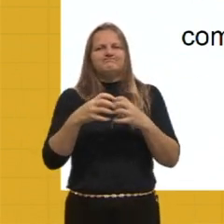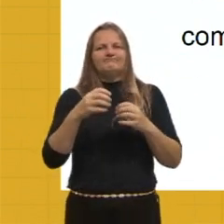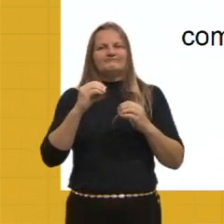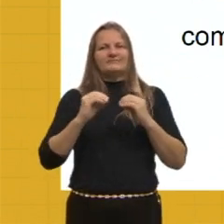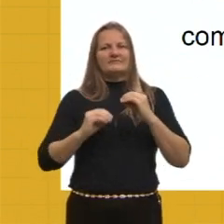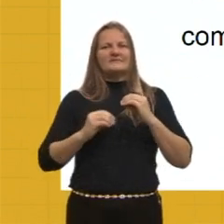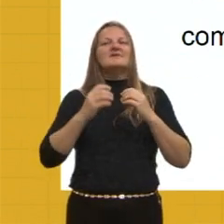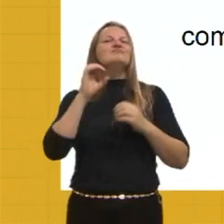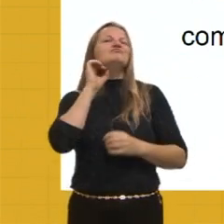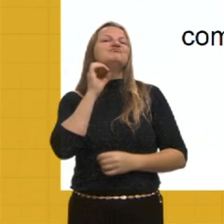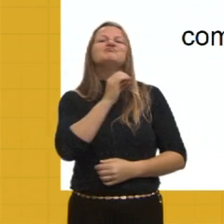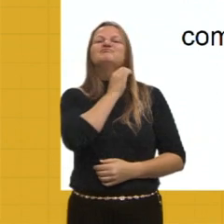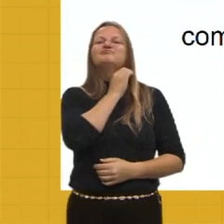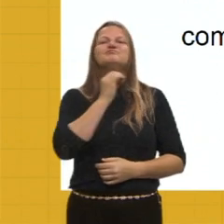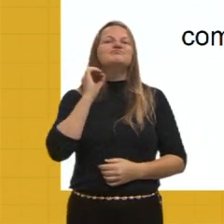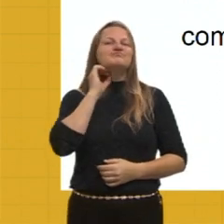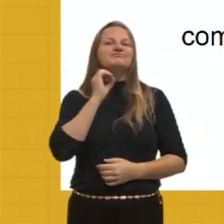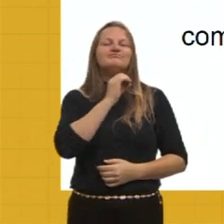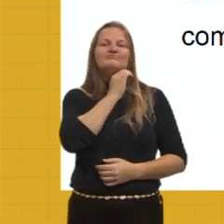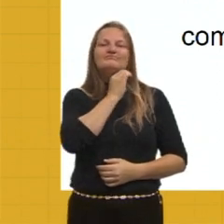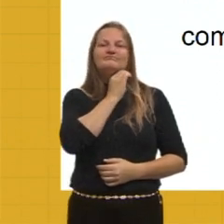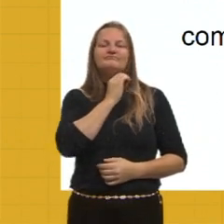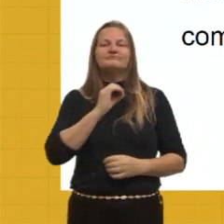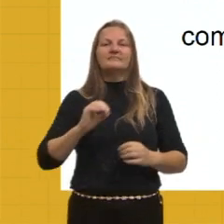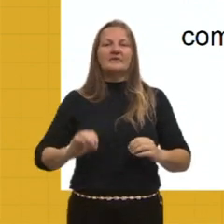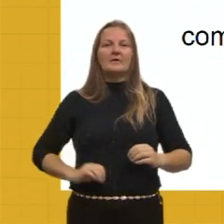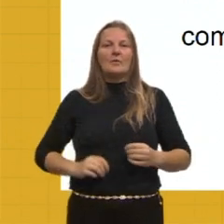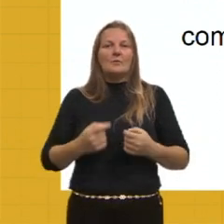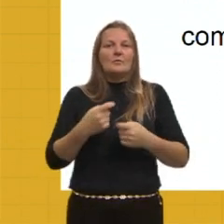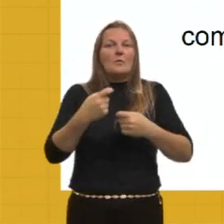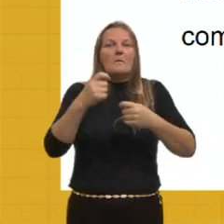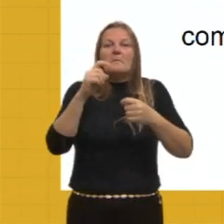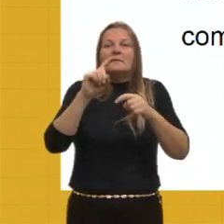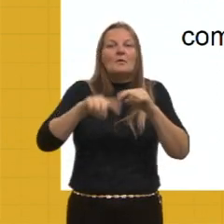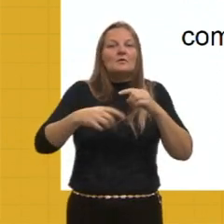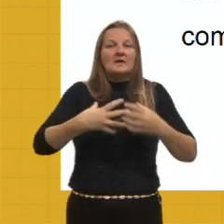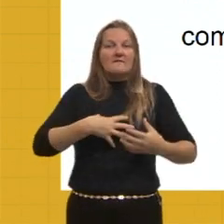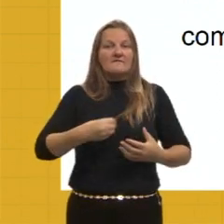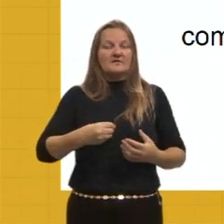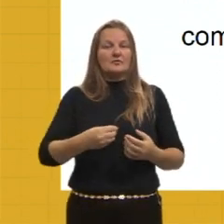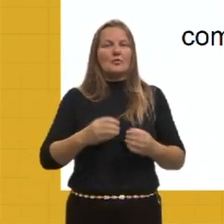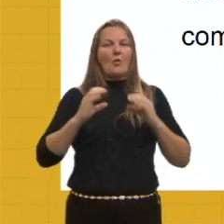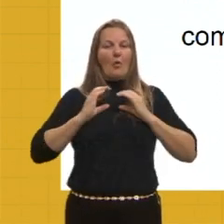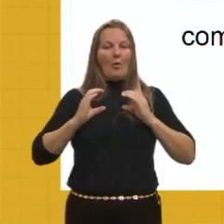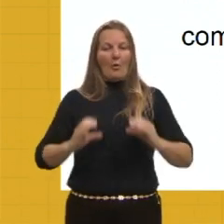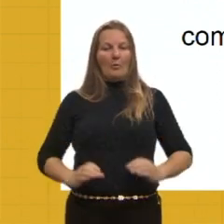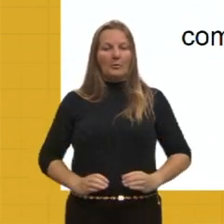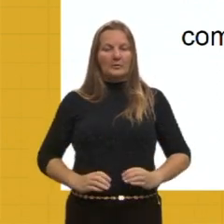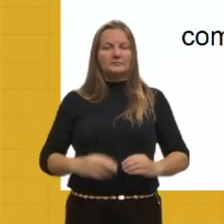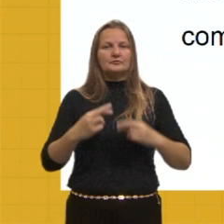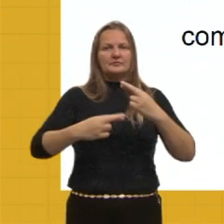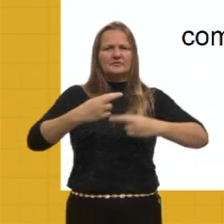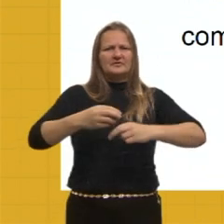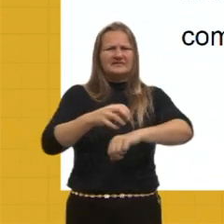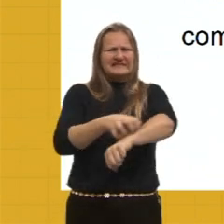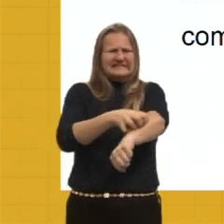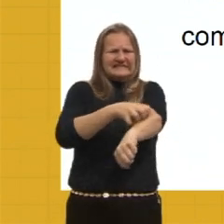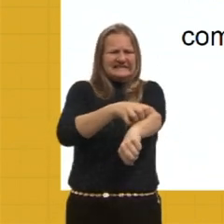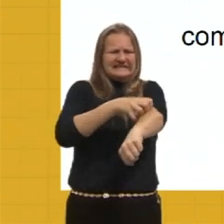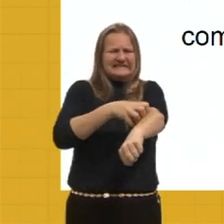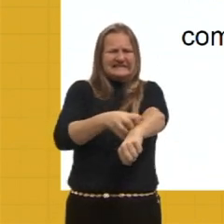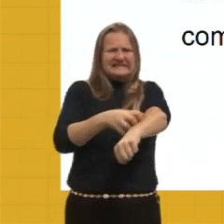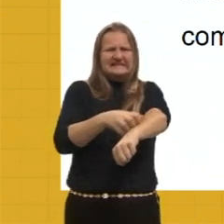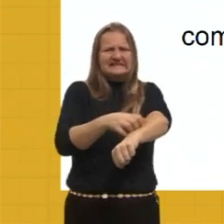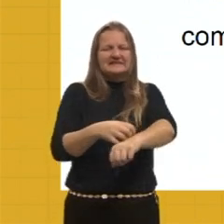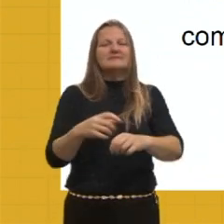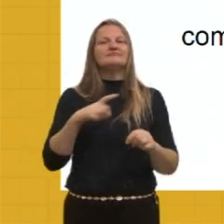podendo causar esterilização problemas comportamentais reações alérgicas entre outros